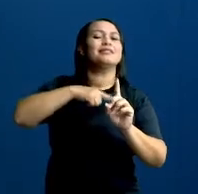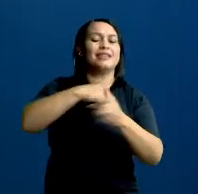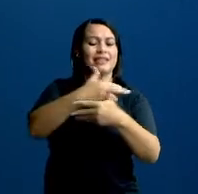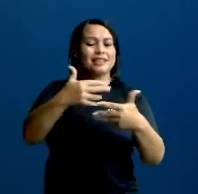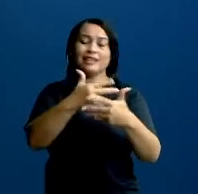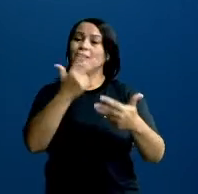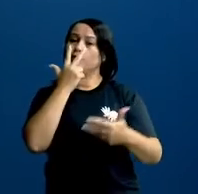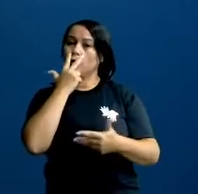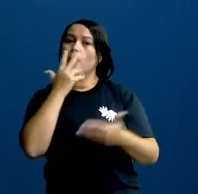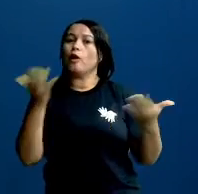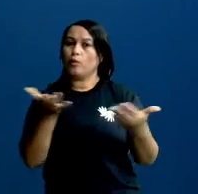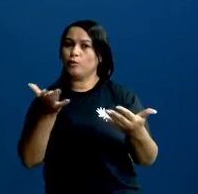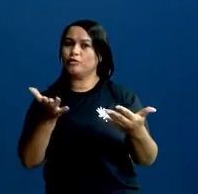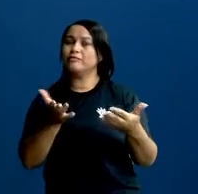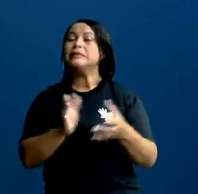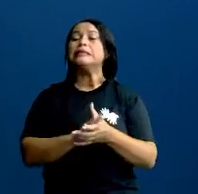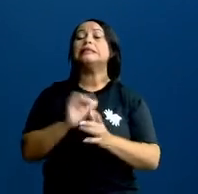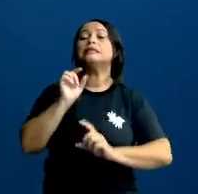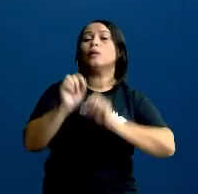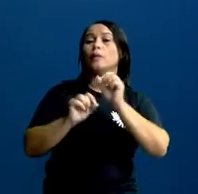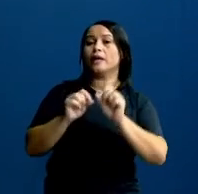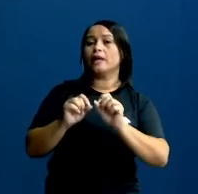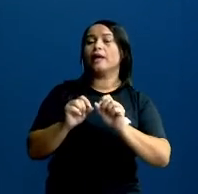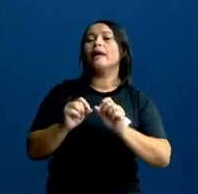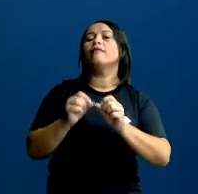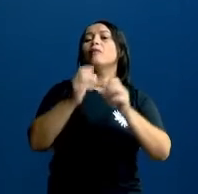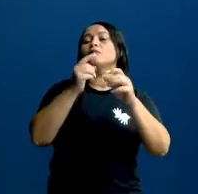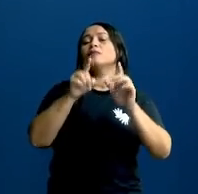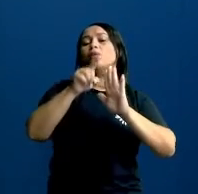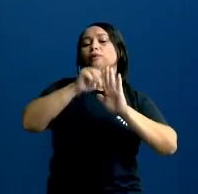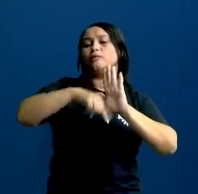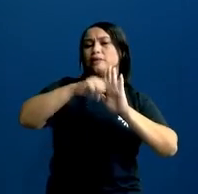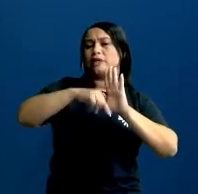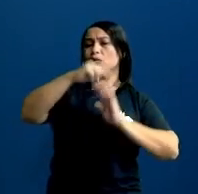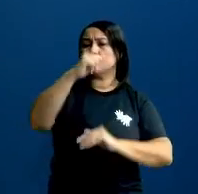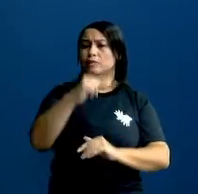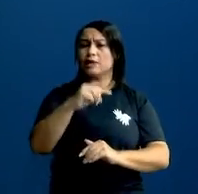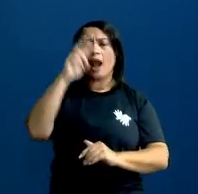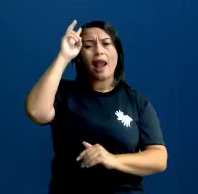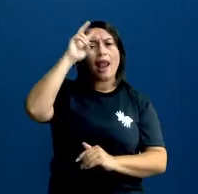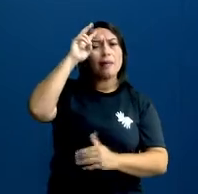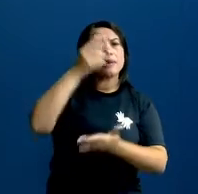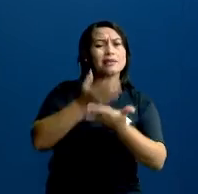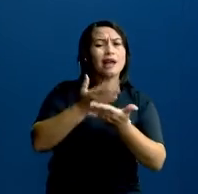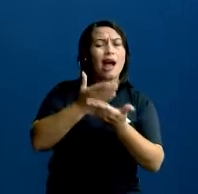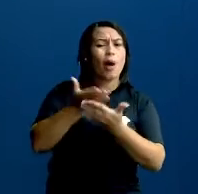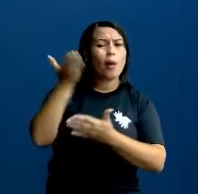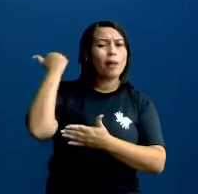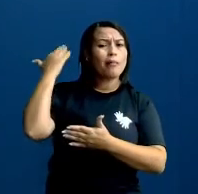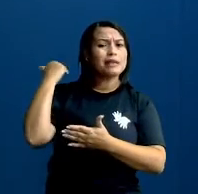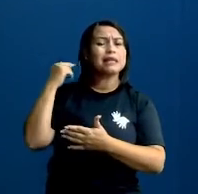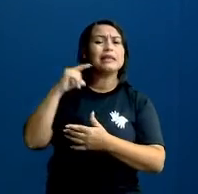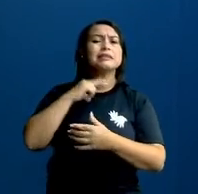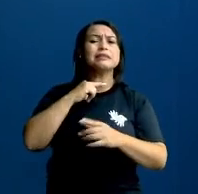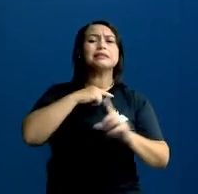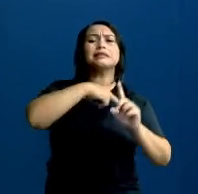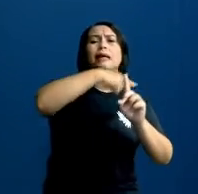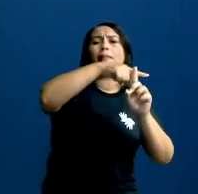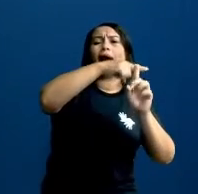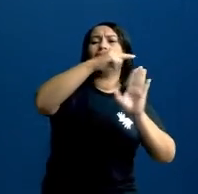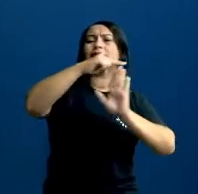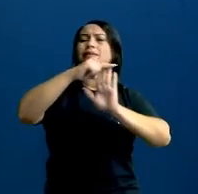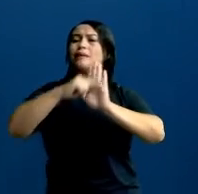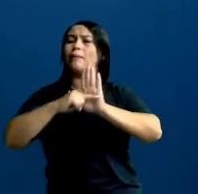de Vitória de Santo Antão possui. Então, a gente vai fazer uma subtração. Lembra lá daquela aula que a gente tratou de a mais, a